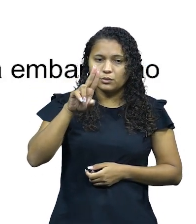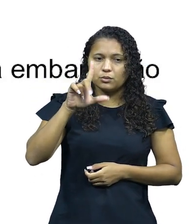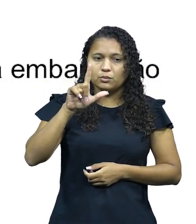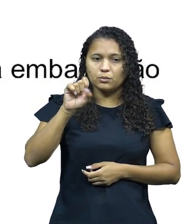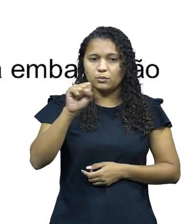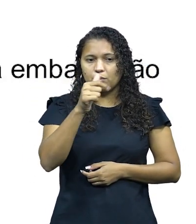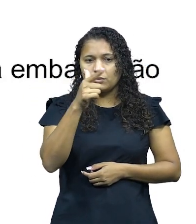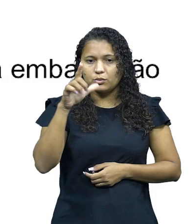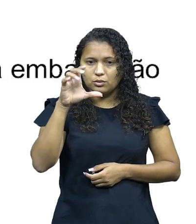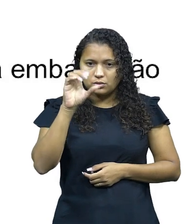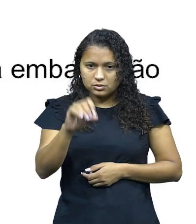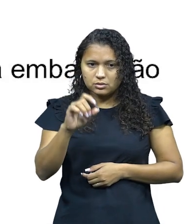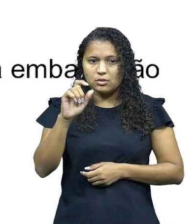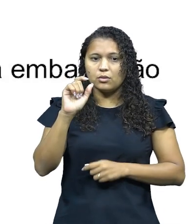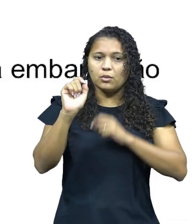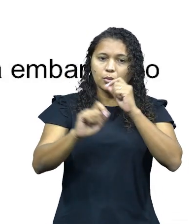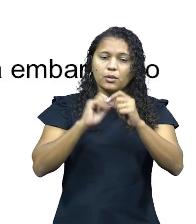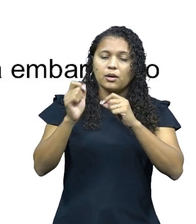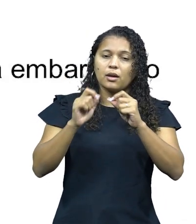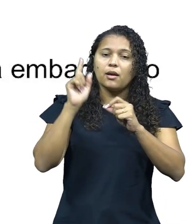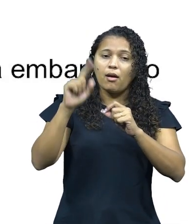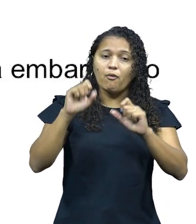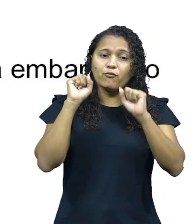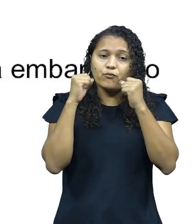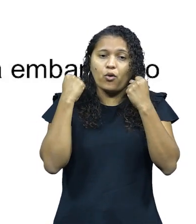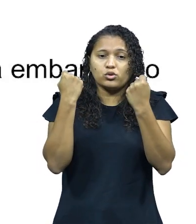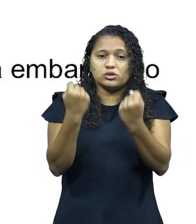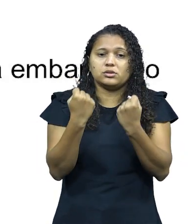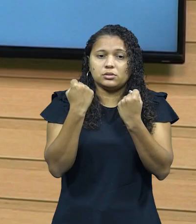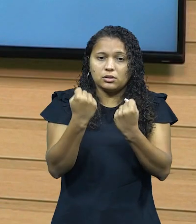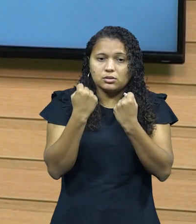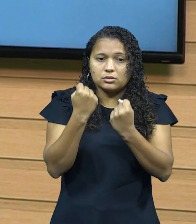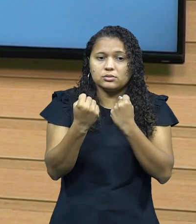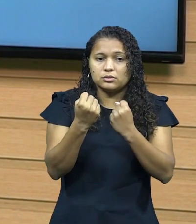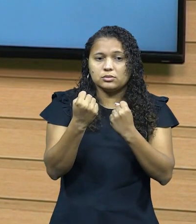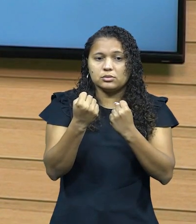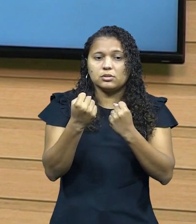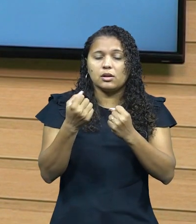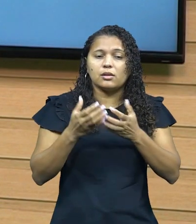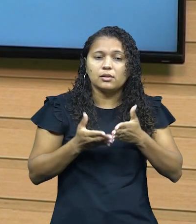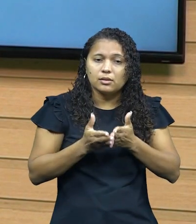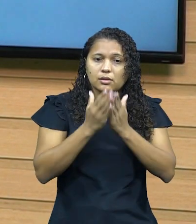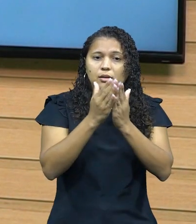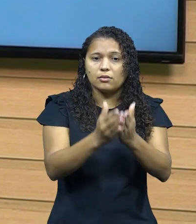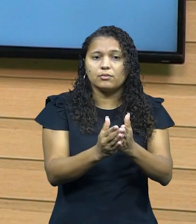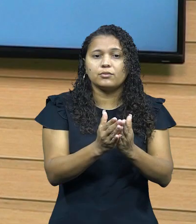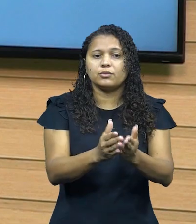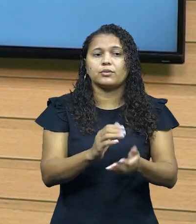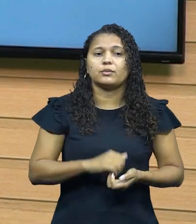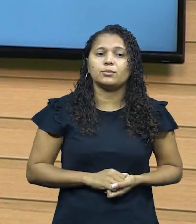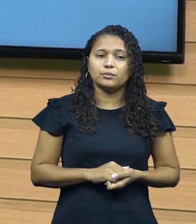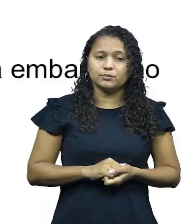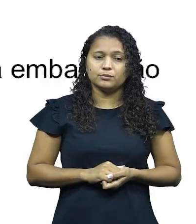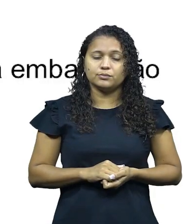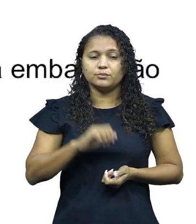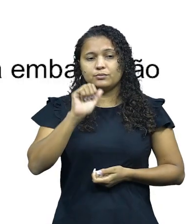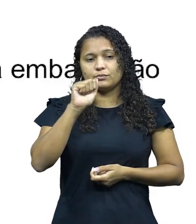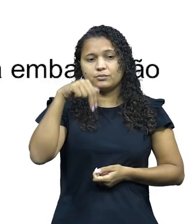mecânica produzida para deslocamento de embarcações, ou seja, é a força, né? Força que o navio está tendo nesse